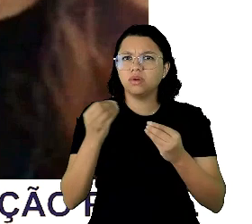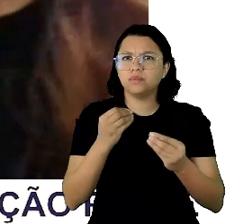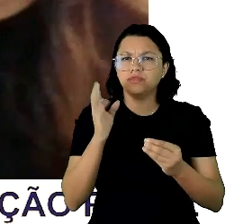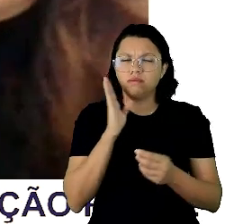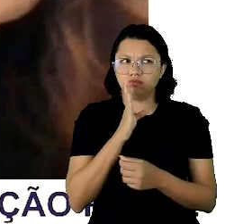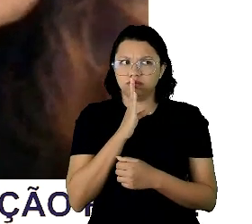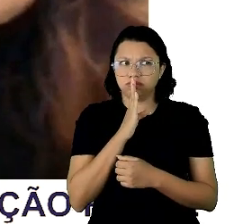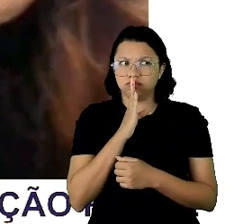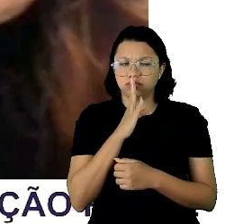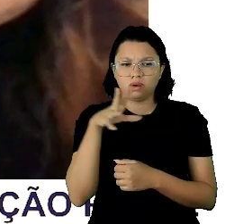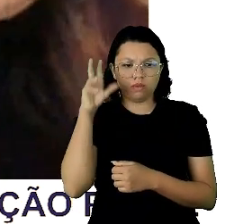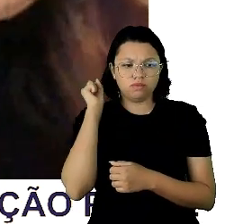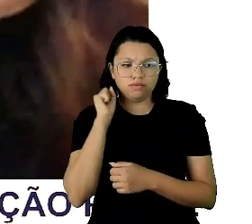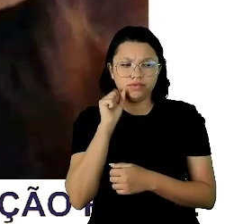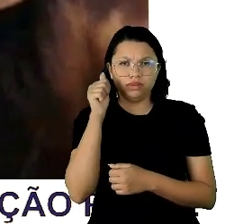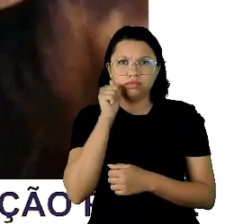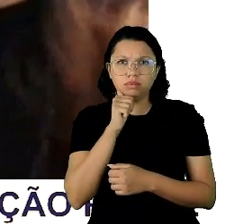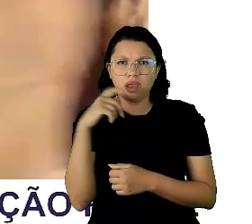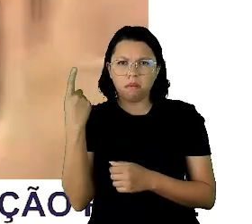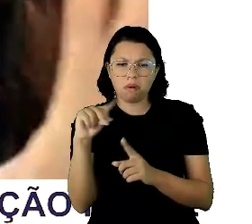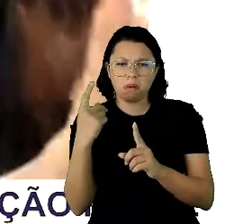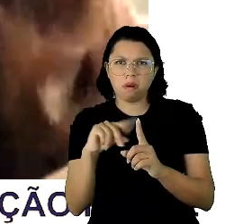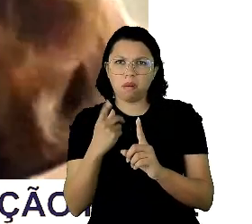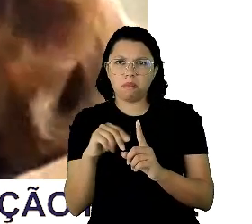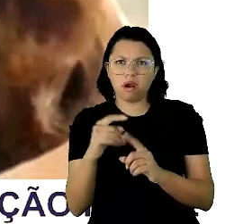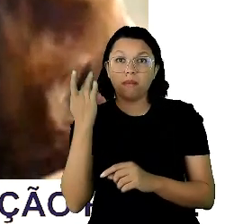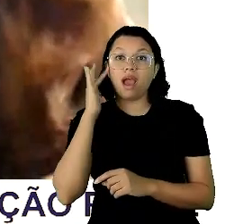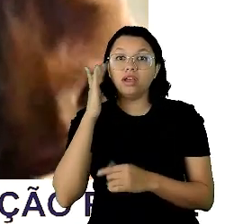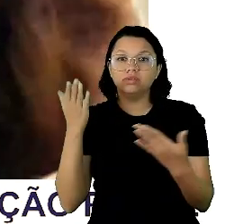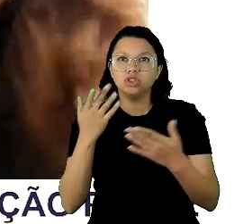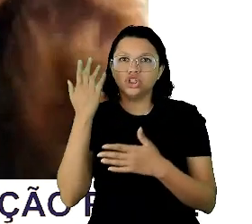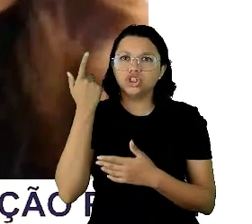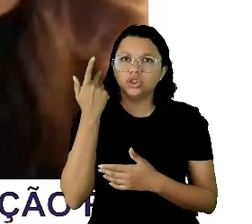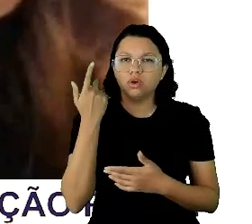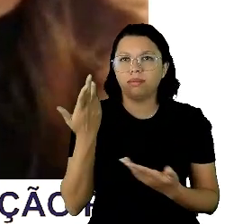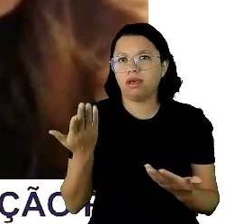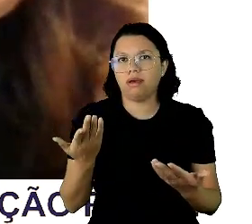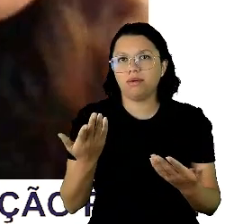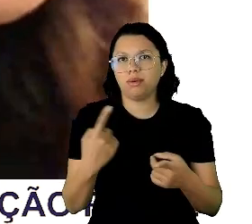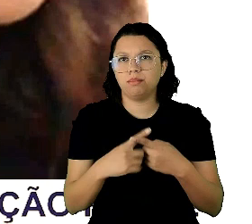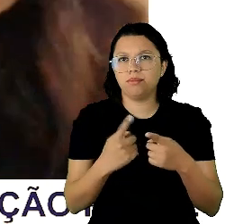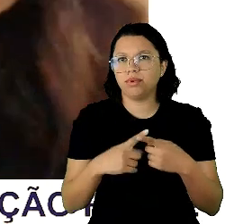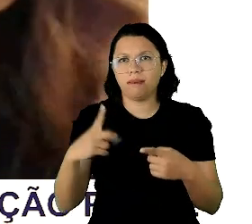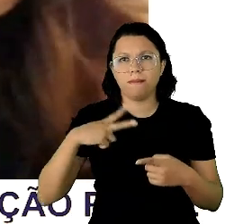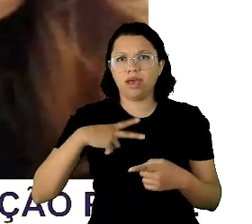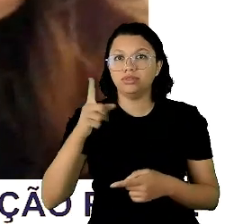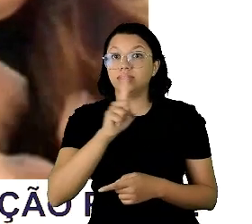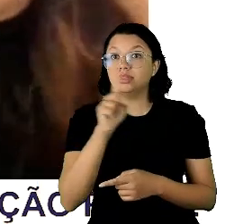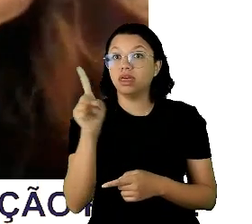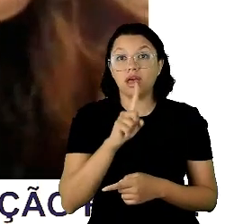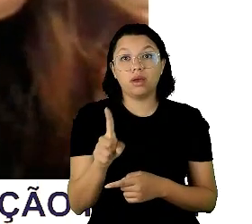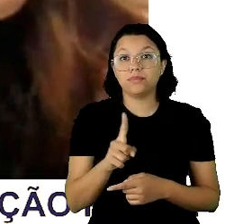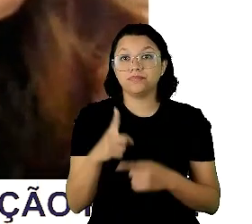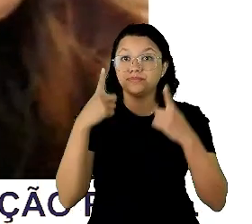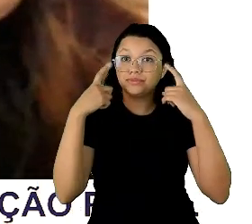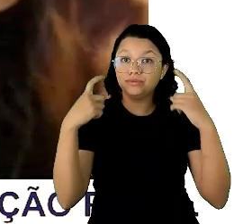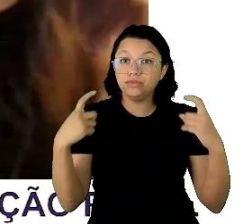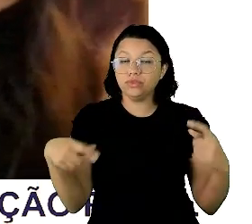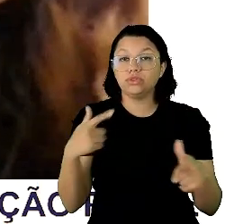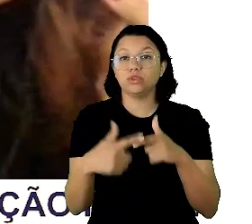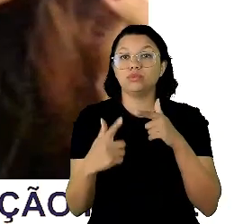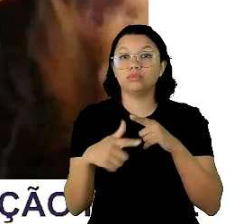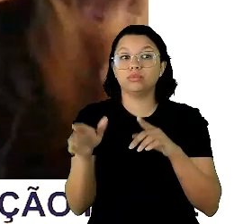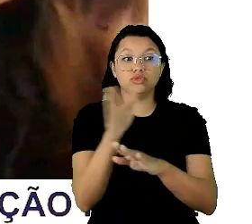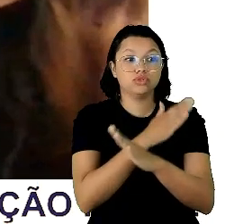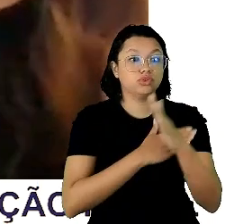ouvindo uma mulher apanhar e achando que isso é normal, porque isso daí é do privado. Não é privado. Não é. A violência é um problema de todos. E